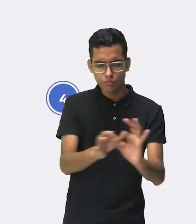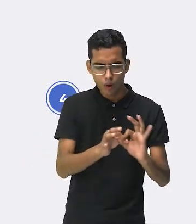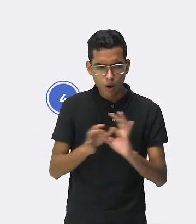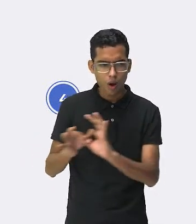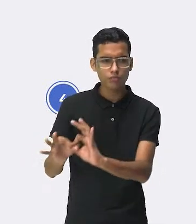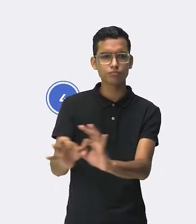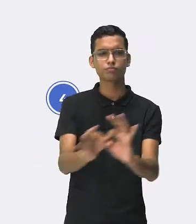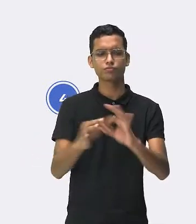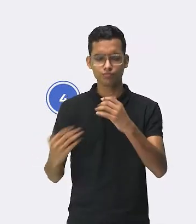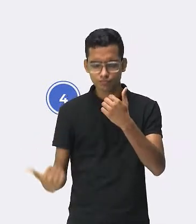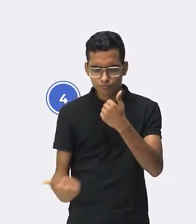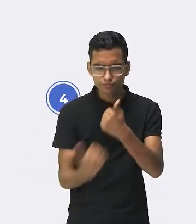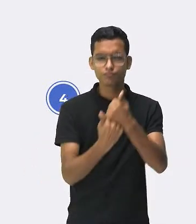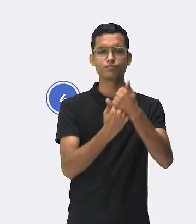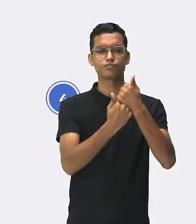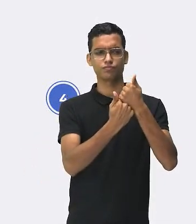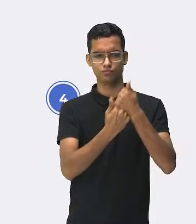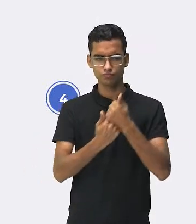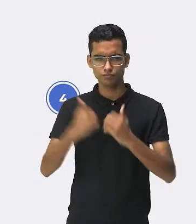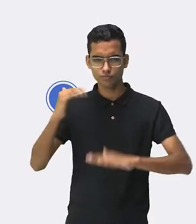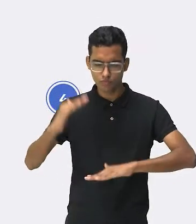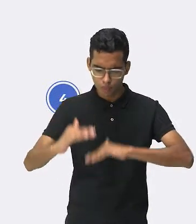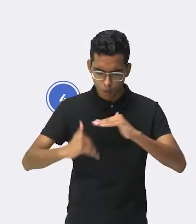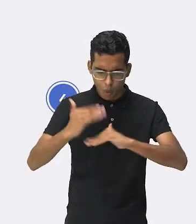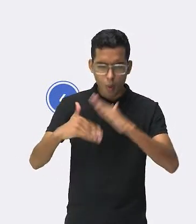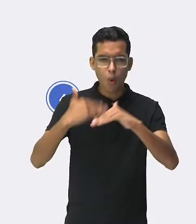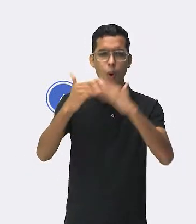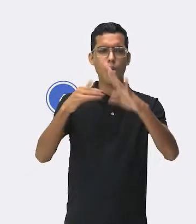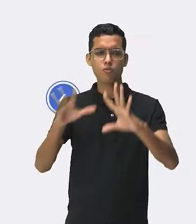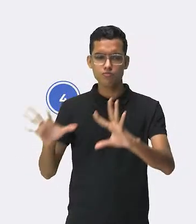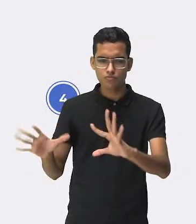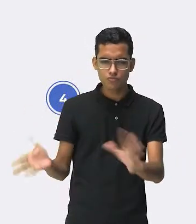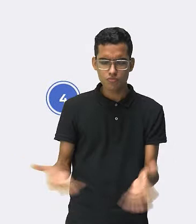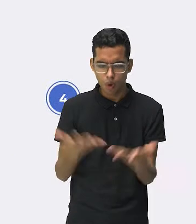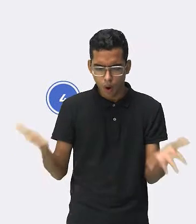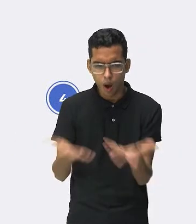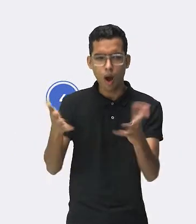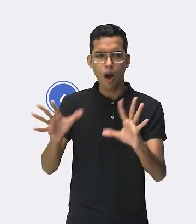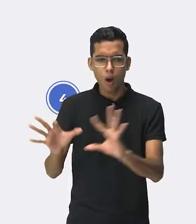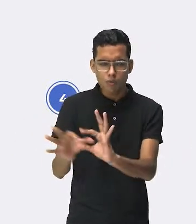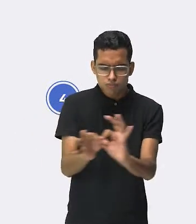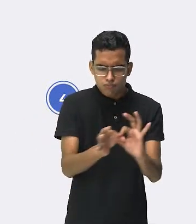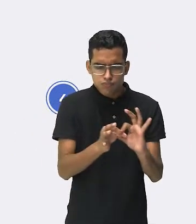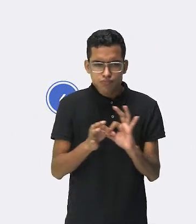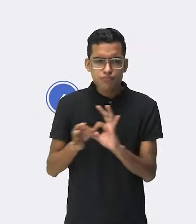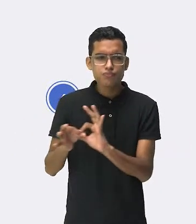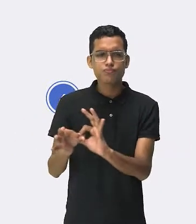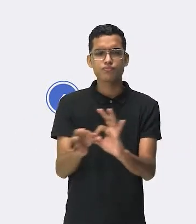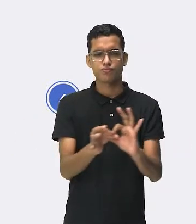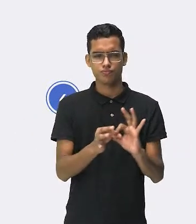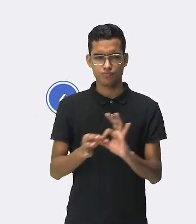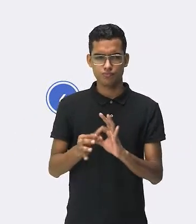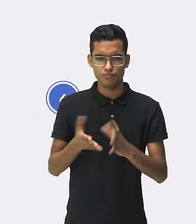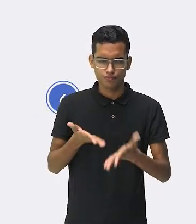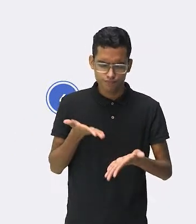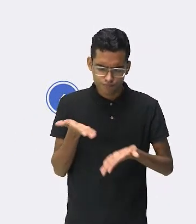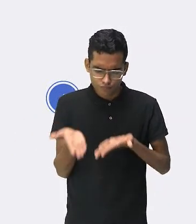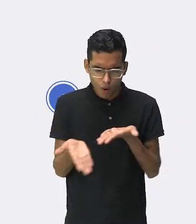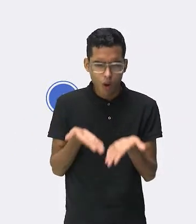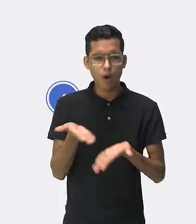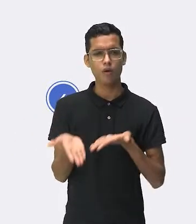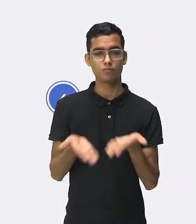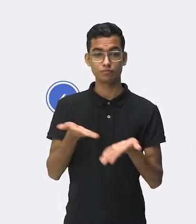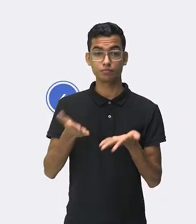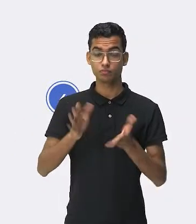esporte é para agregar, que o esporte é para unir, né, através de um olhar mais cuidadoso, a gente consegue perceber